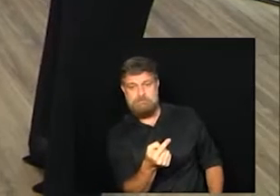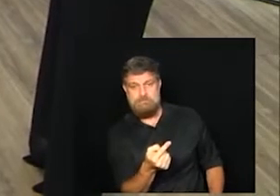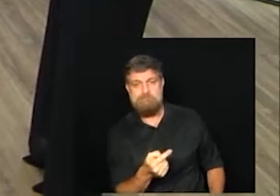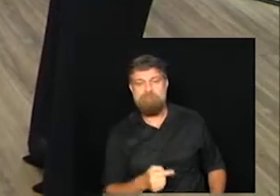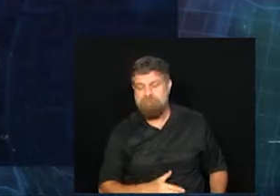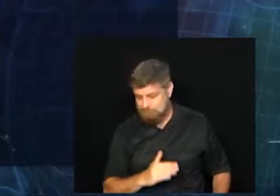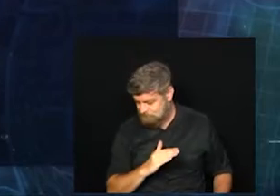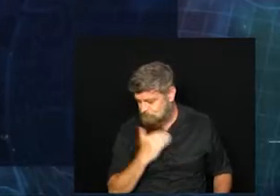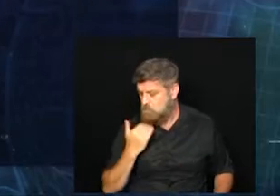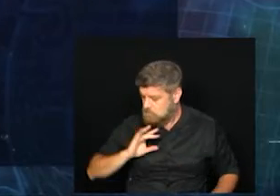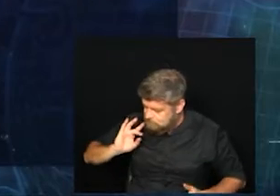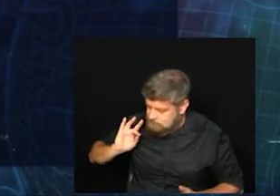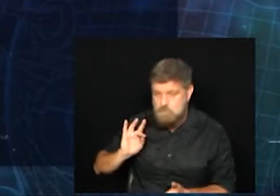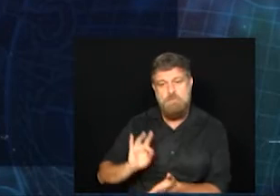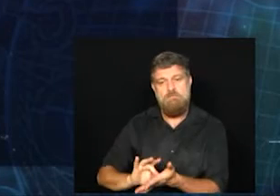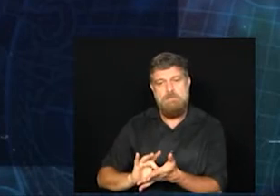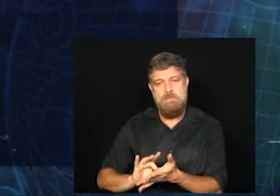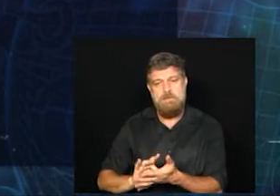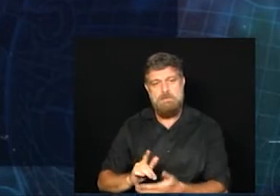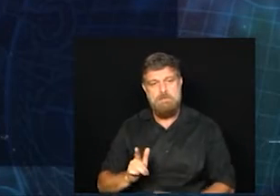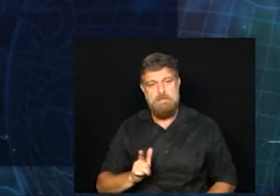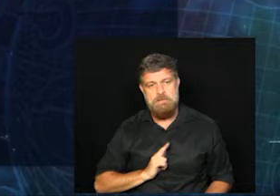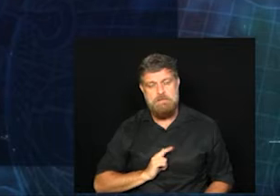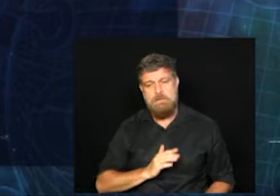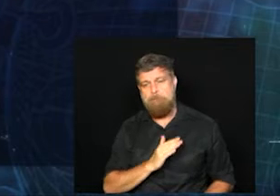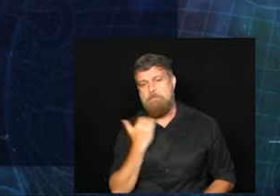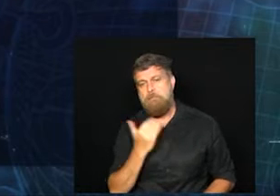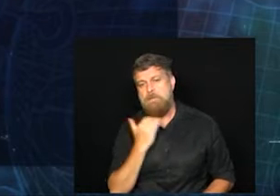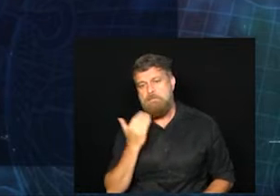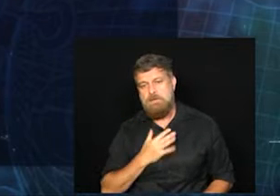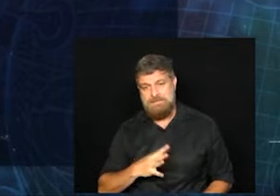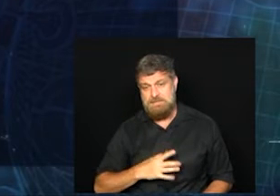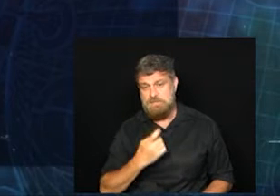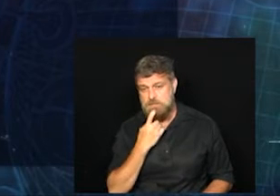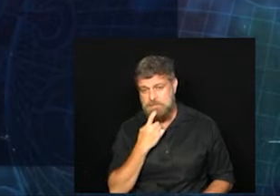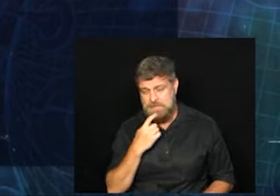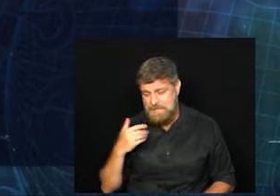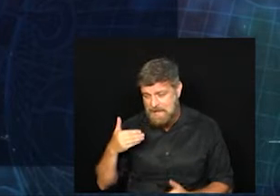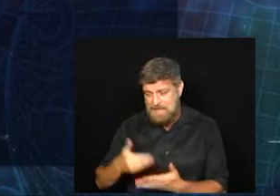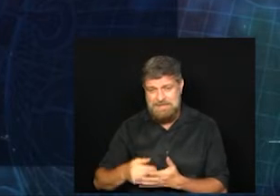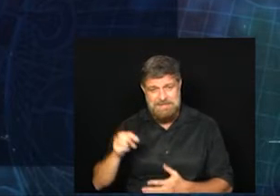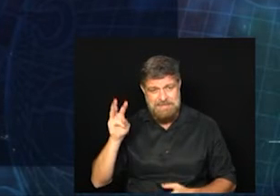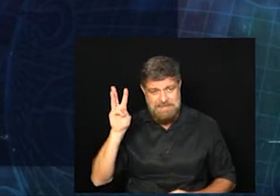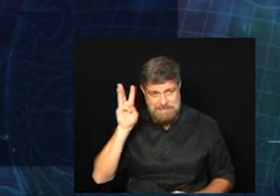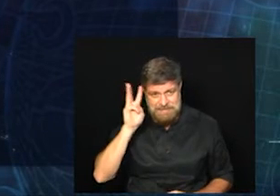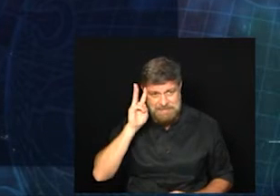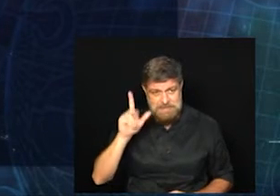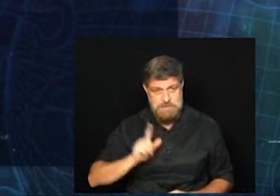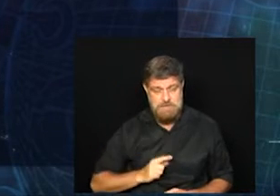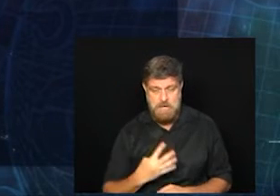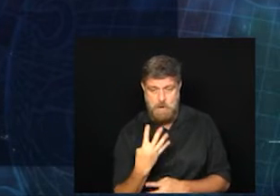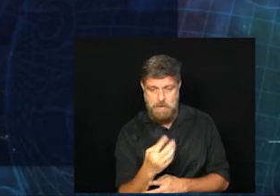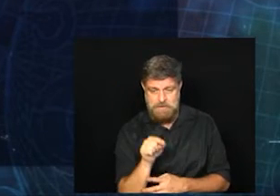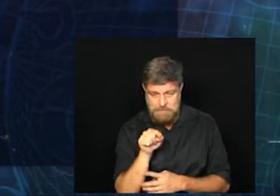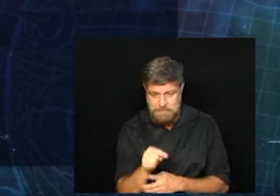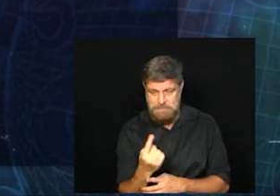10.495 mortes confirmadas devido à Covid. Em Campinas, até esta terça-feira, nós tínhamos